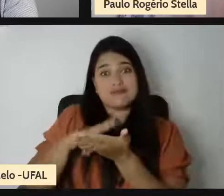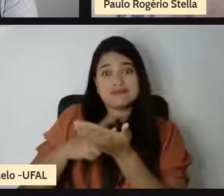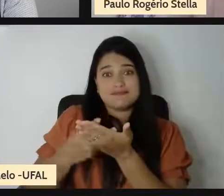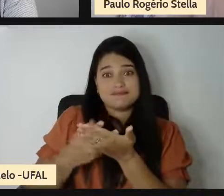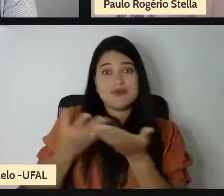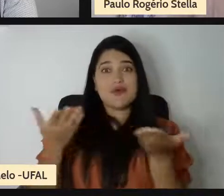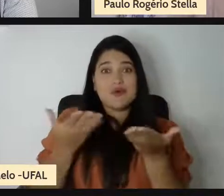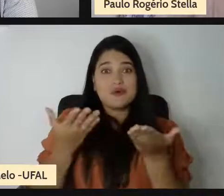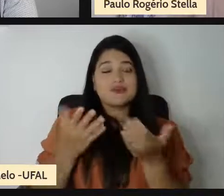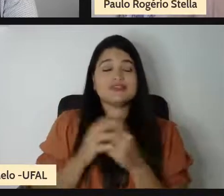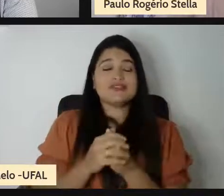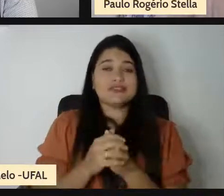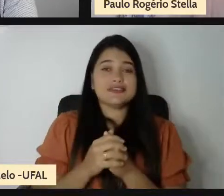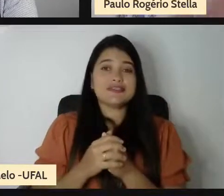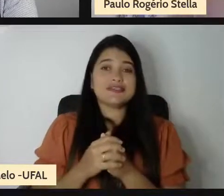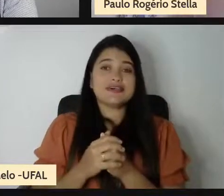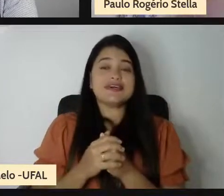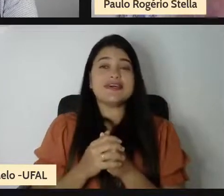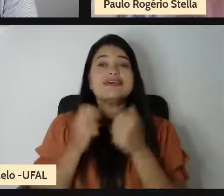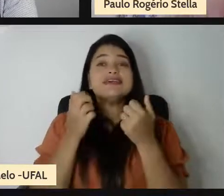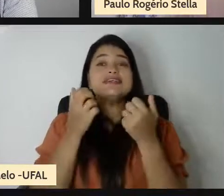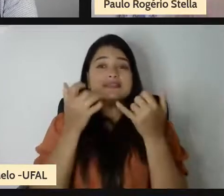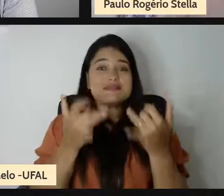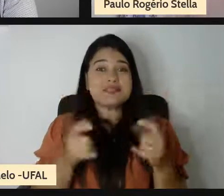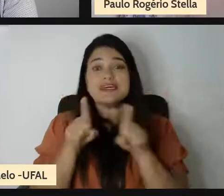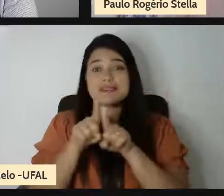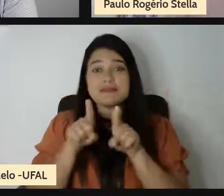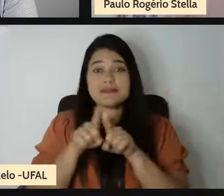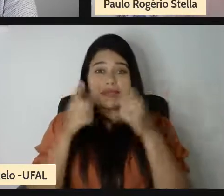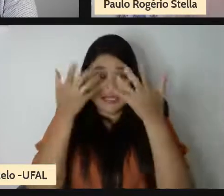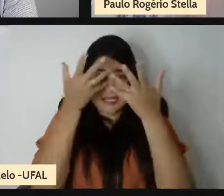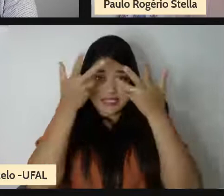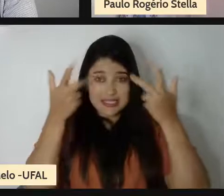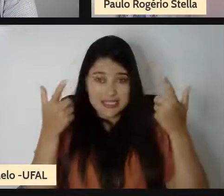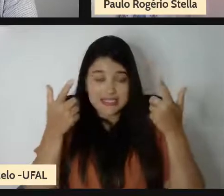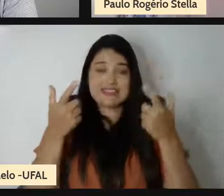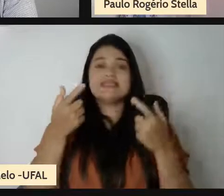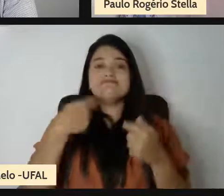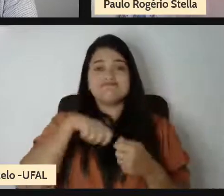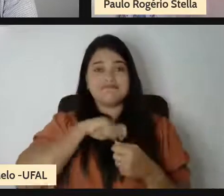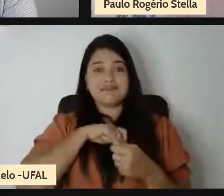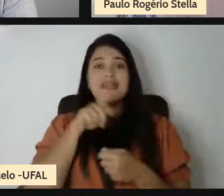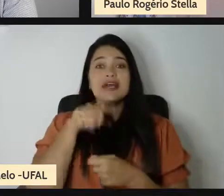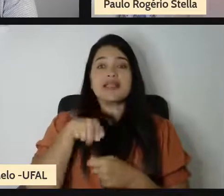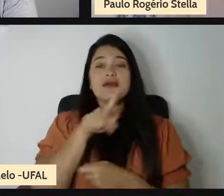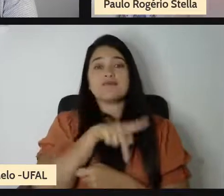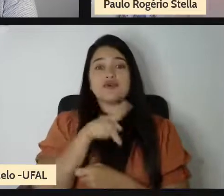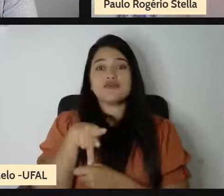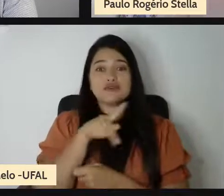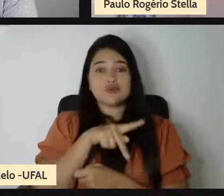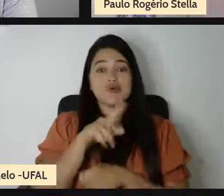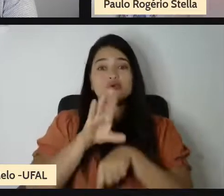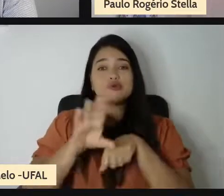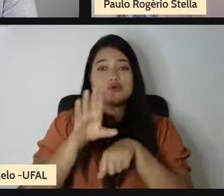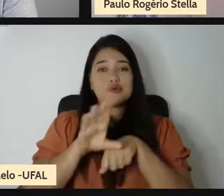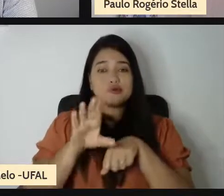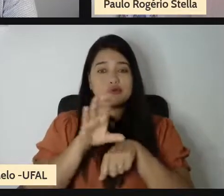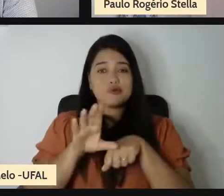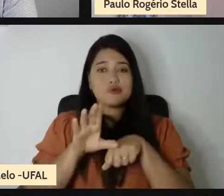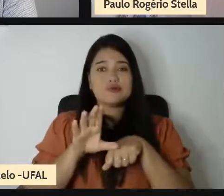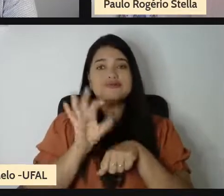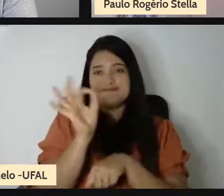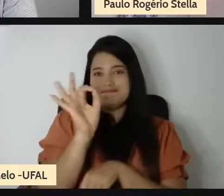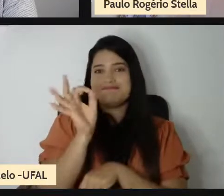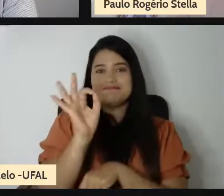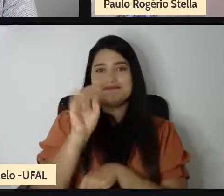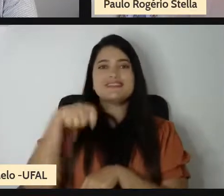que que a Denise, ela é professora do curso de Letras Libras em Arapiraca, né,